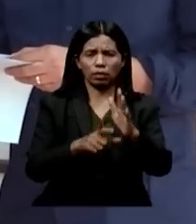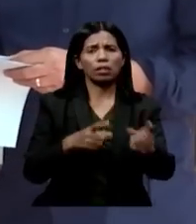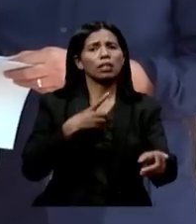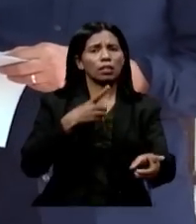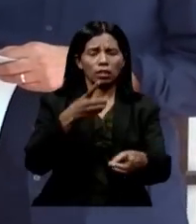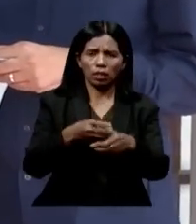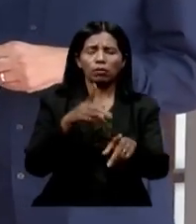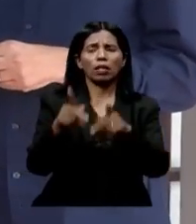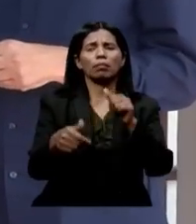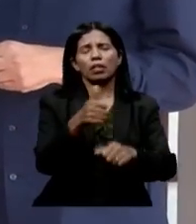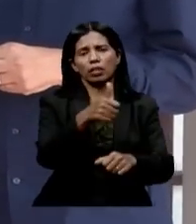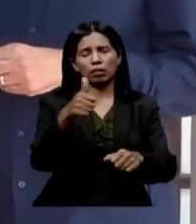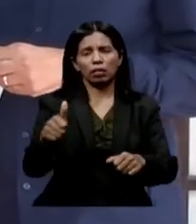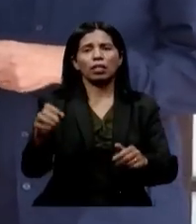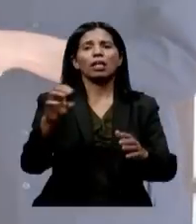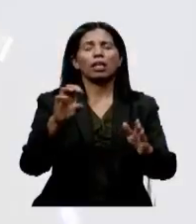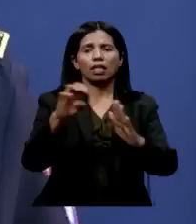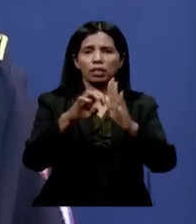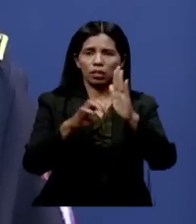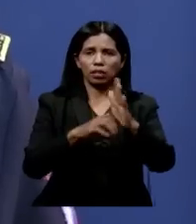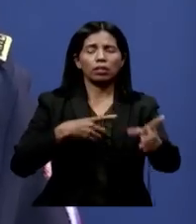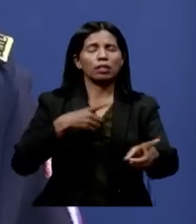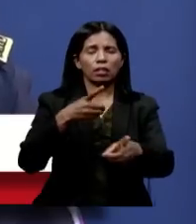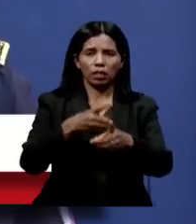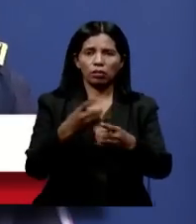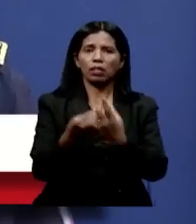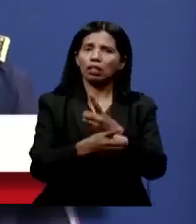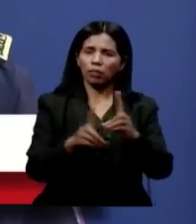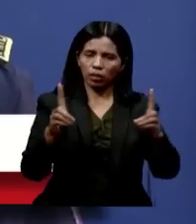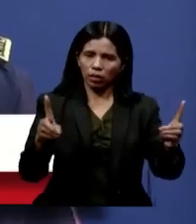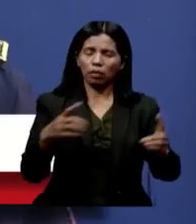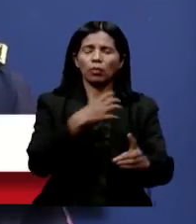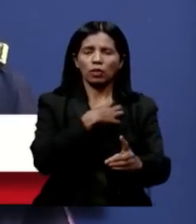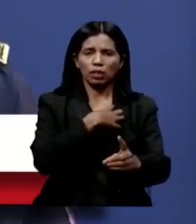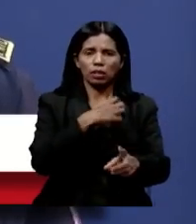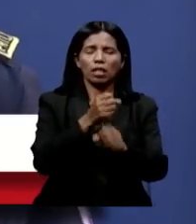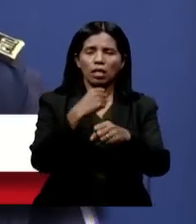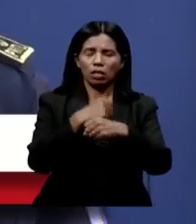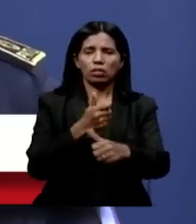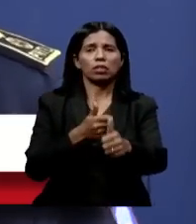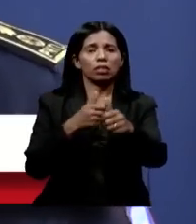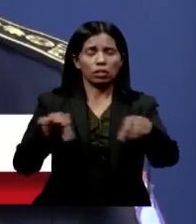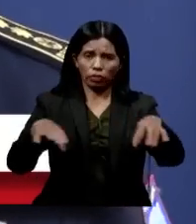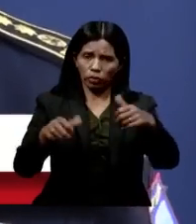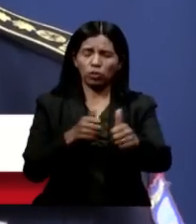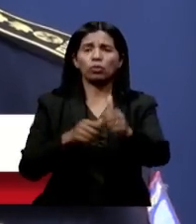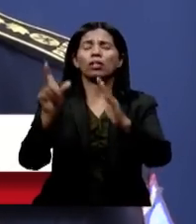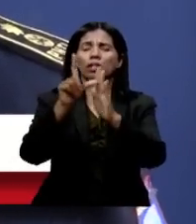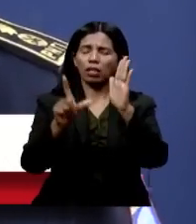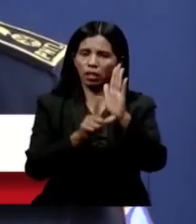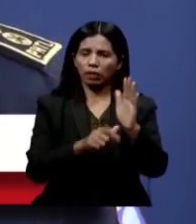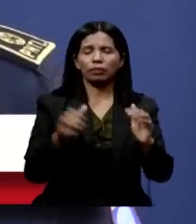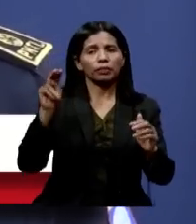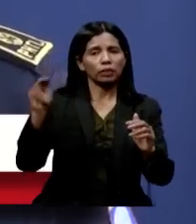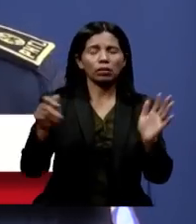gnenia, Estado de Direito Democrático, penitele halau ne serviço, tir lei. Nia ba presente na ba,